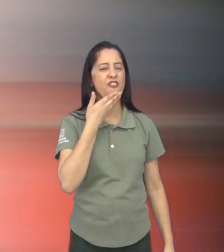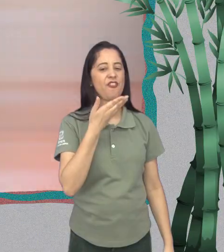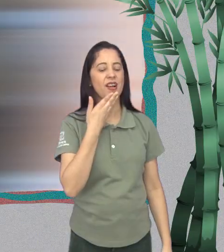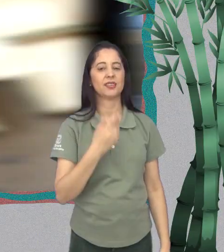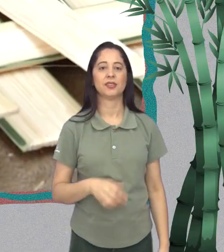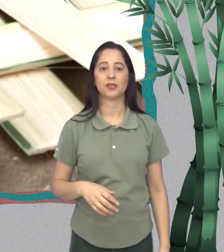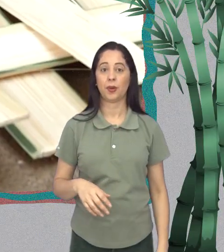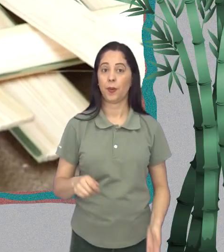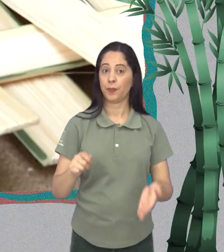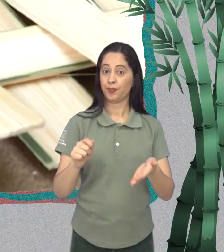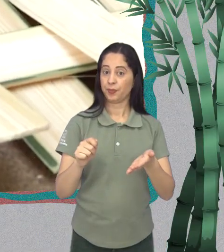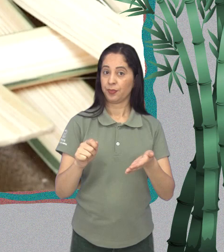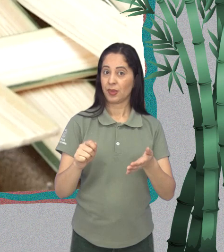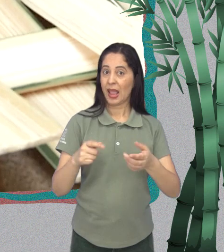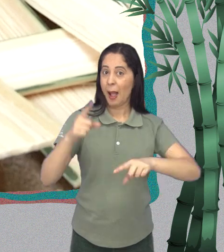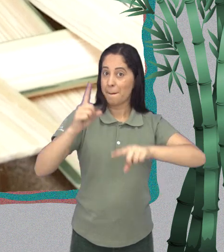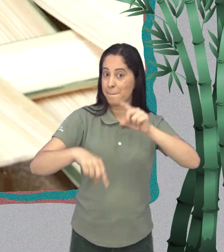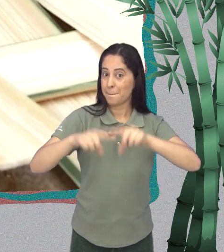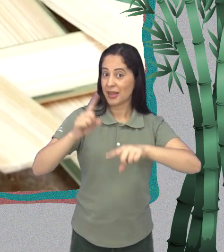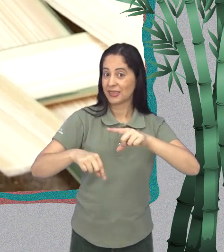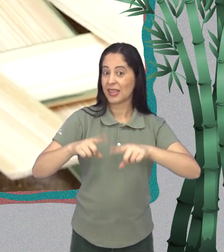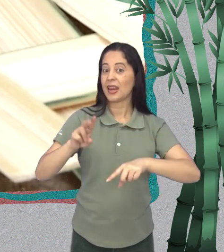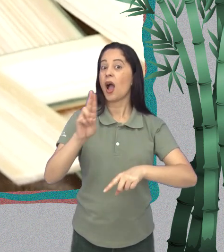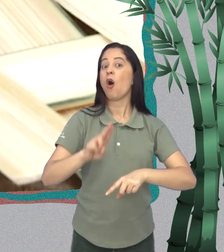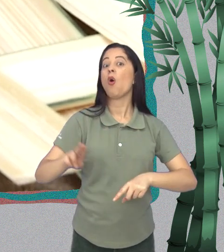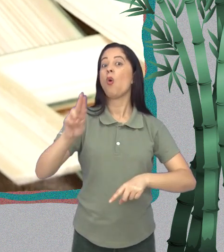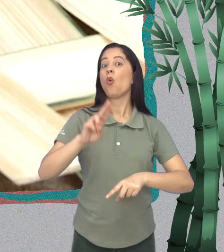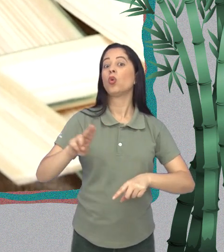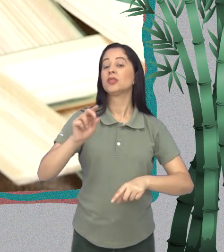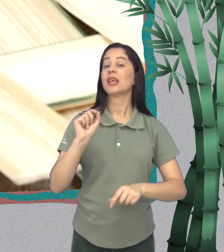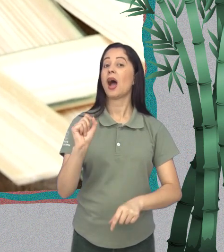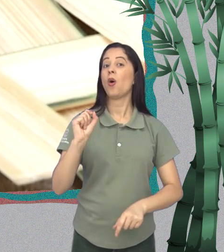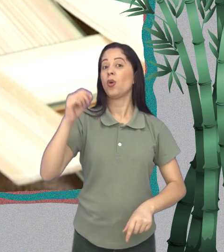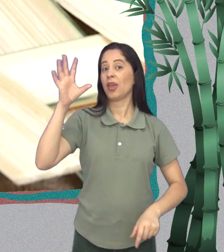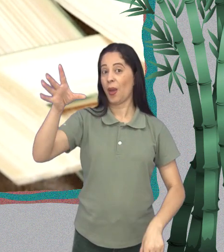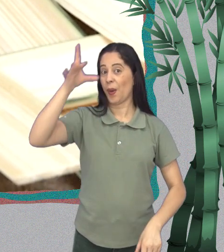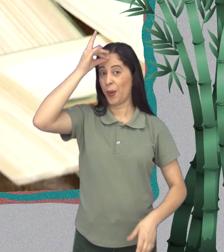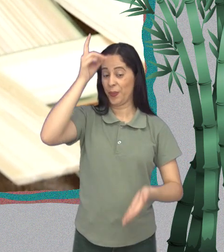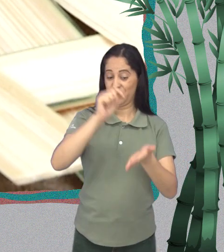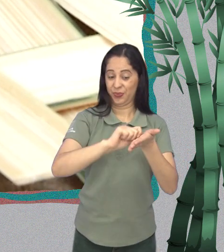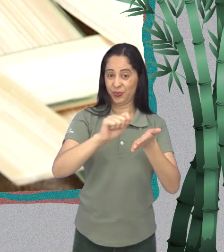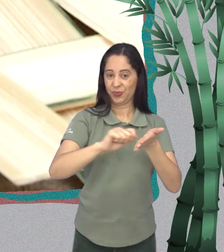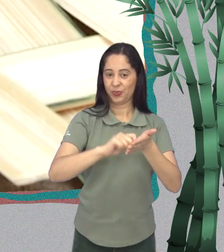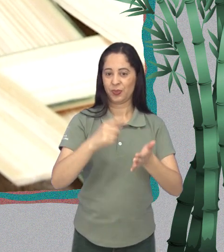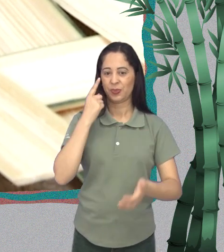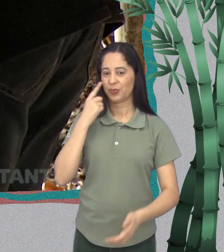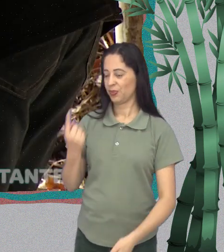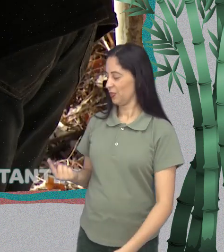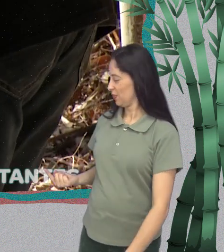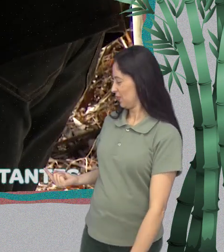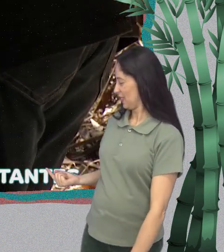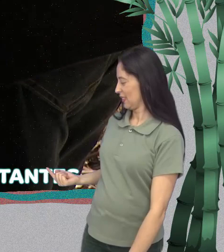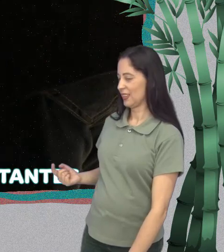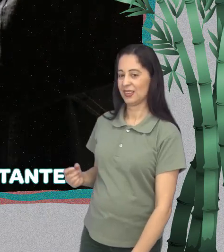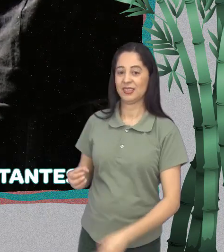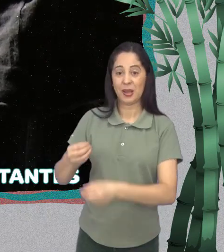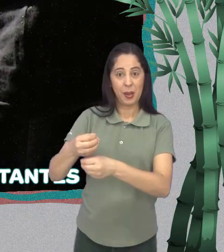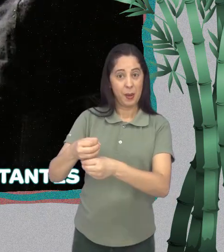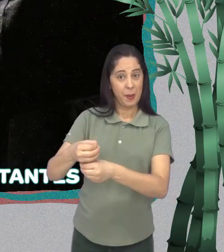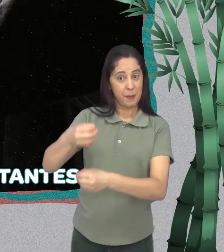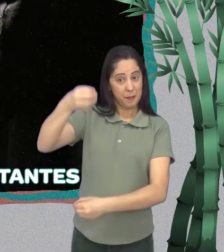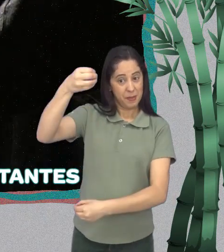mais usado. E para fazer o nosso porta-retrato em bambu, usaremos os seguintes materiais.